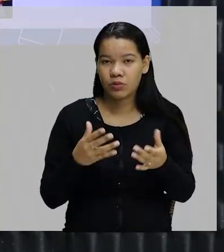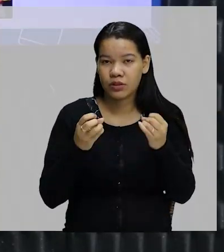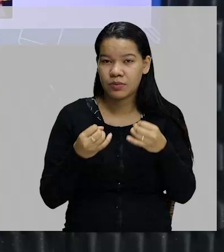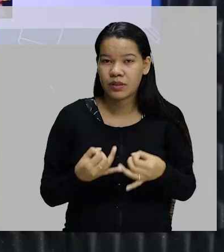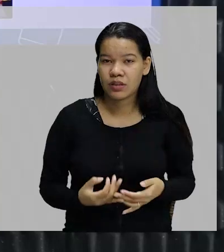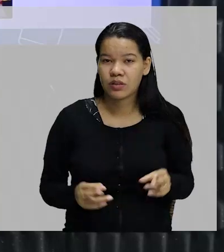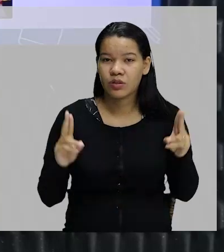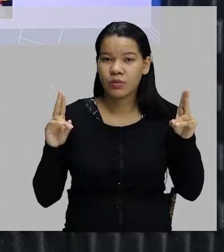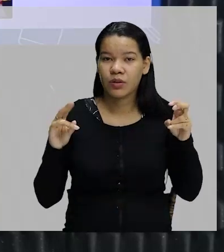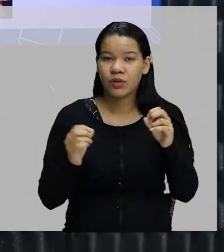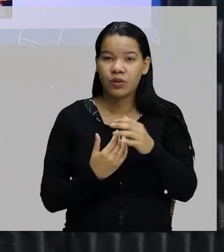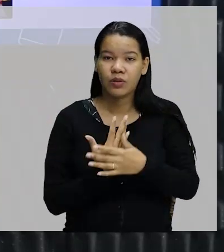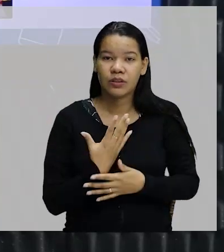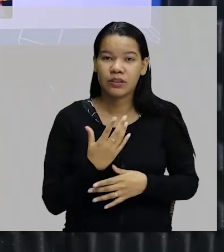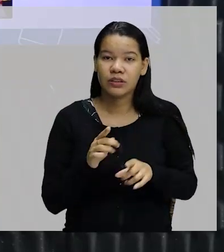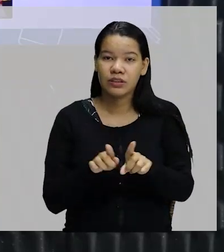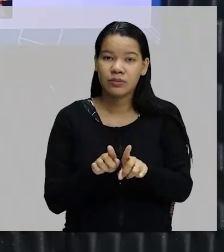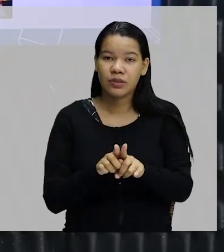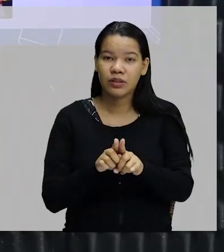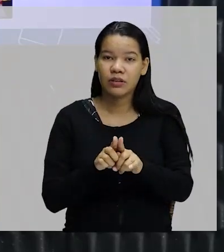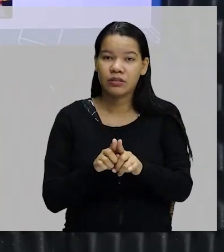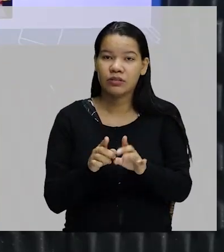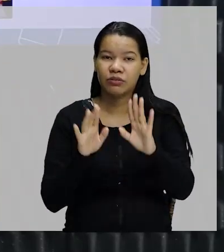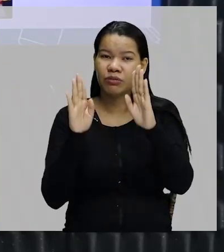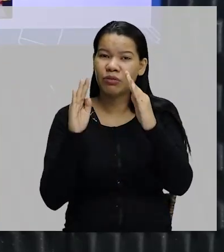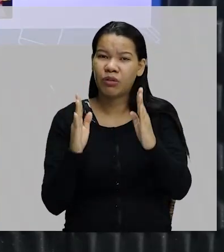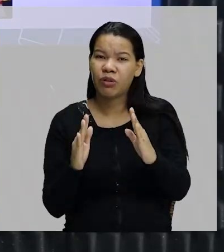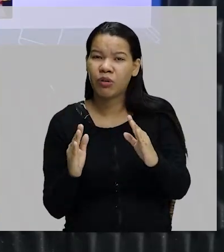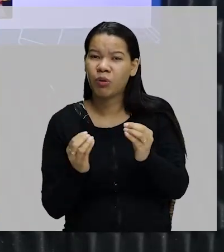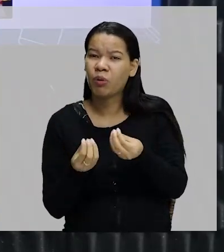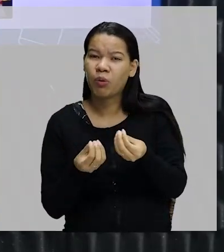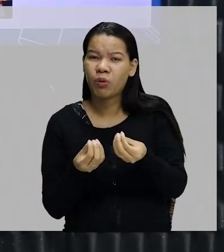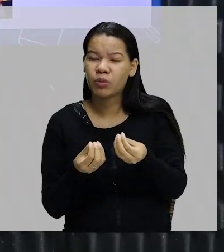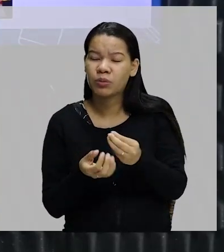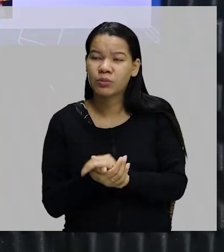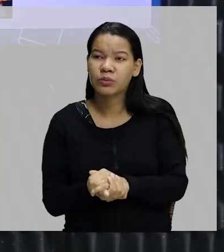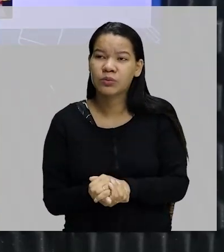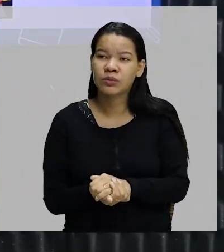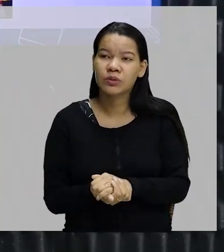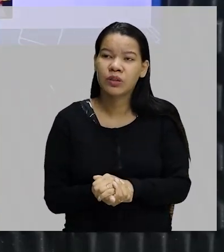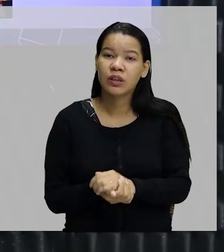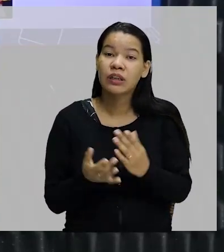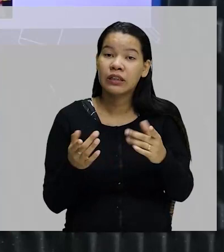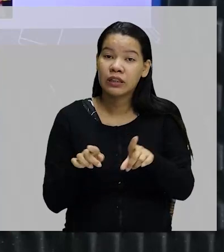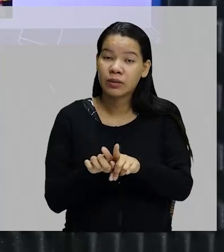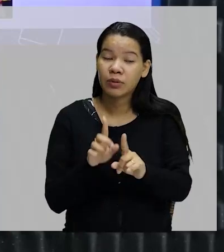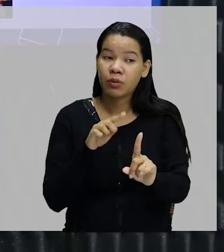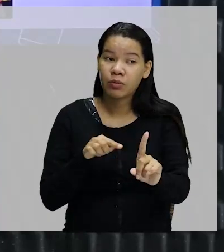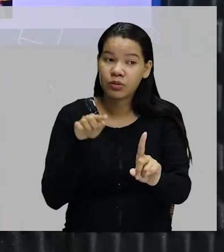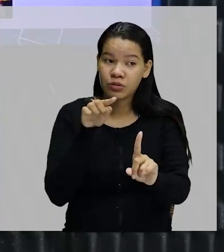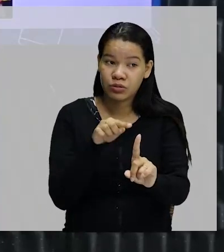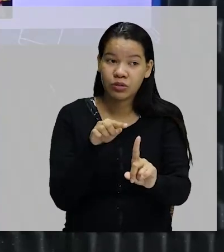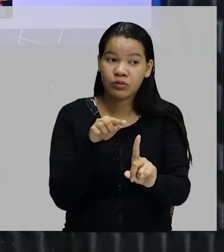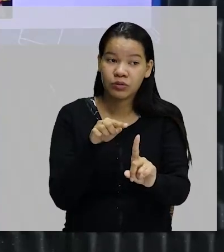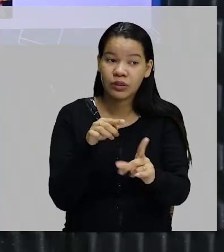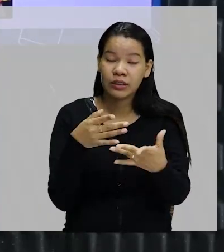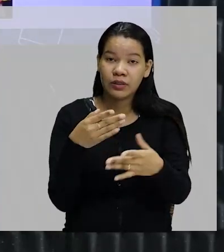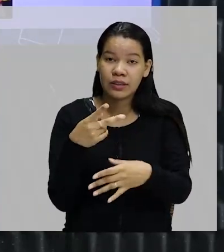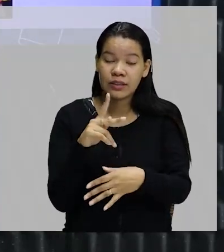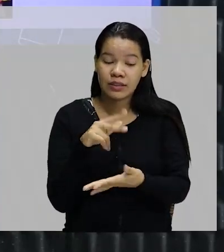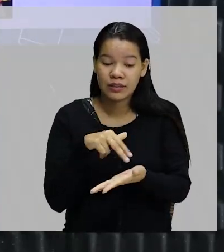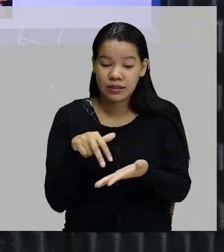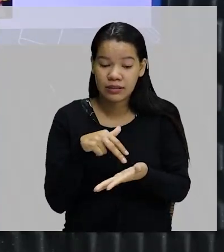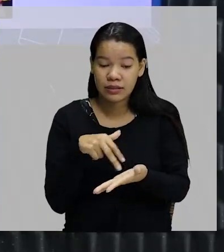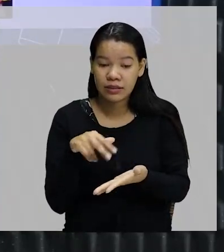origem, quanto à forma, quanto a finalidade, né? Então essas danças elas